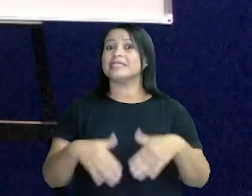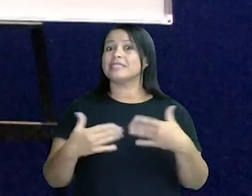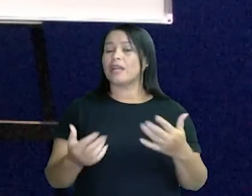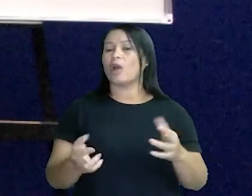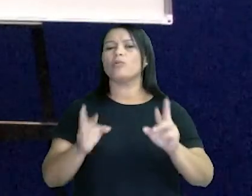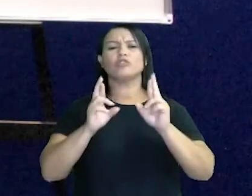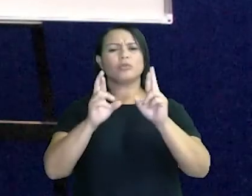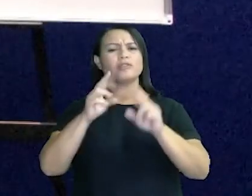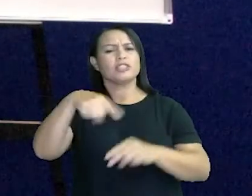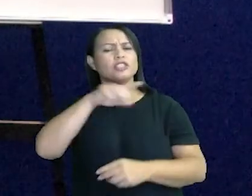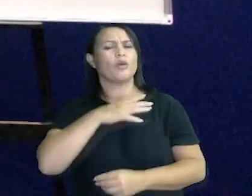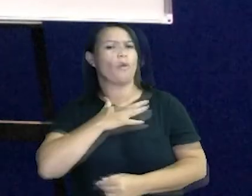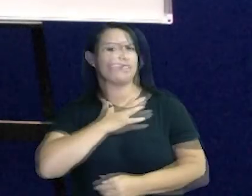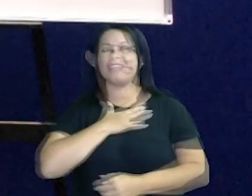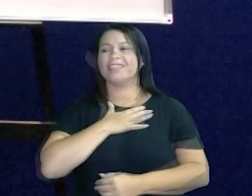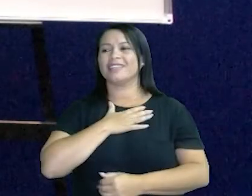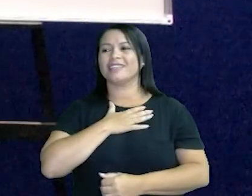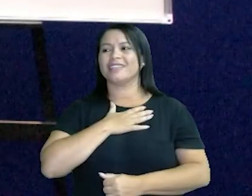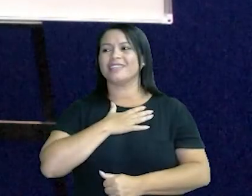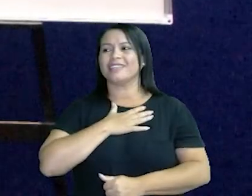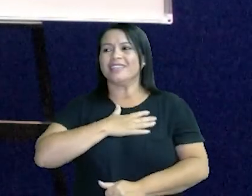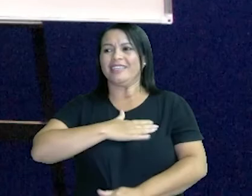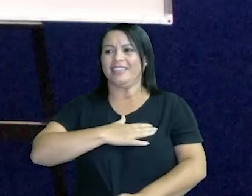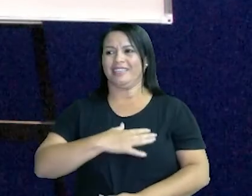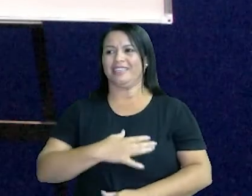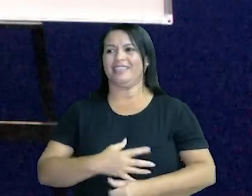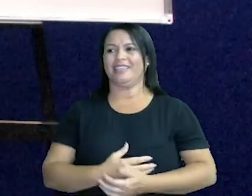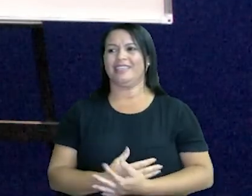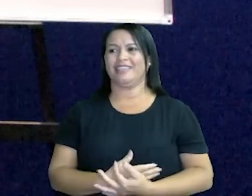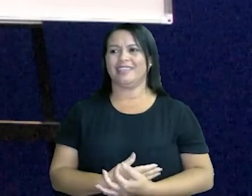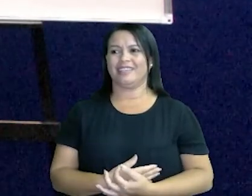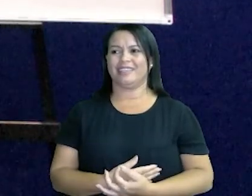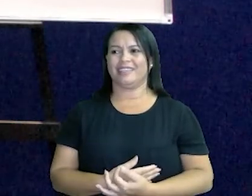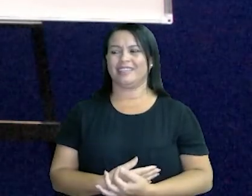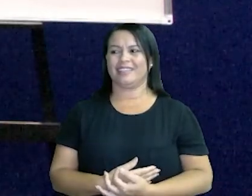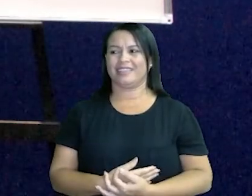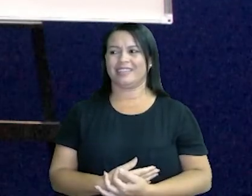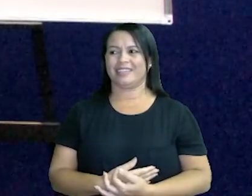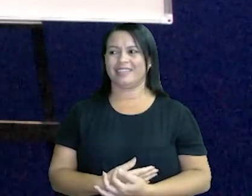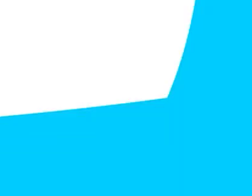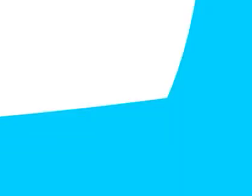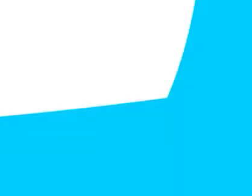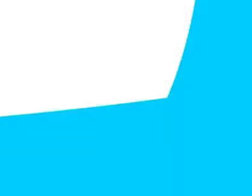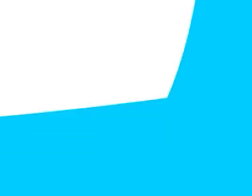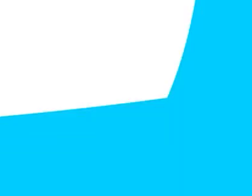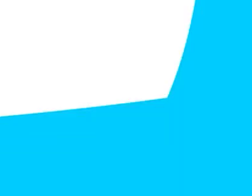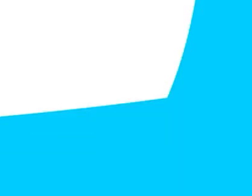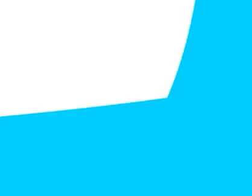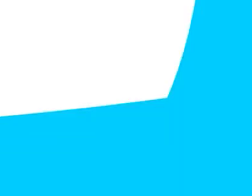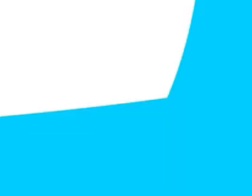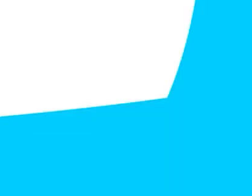então espero que tenham gostado da aula até a próxima tchau